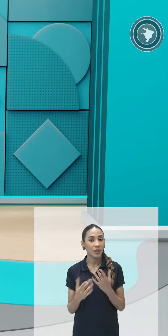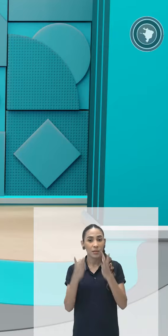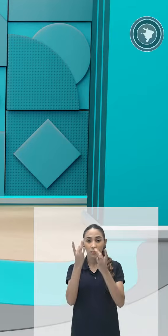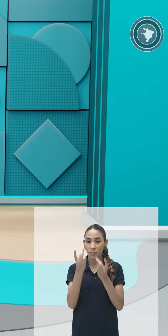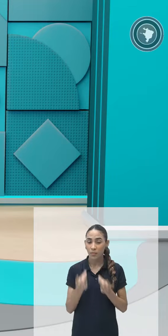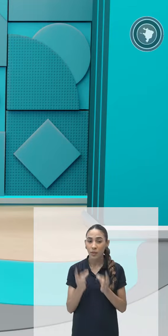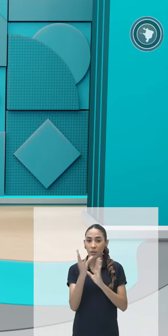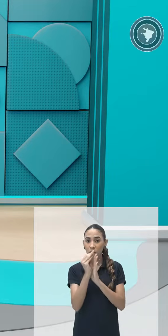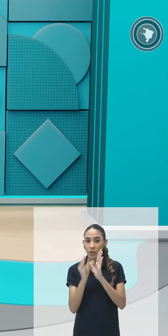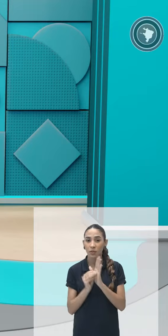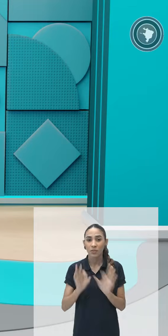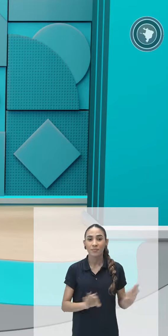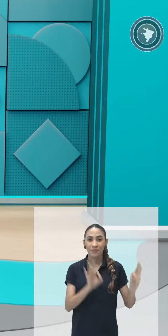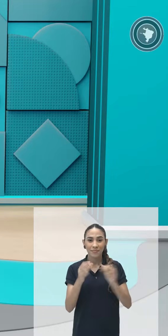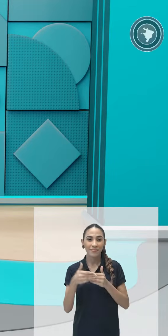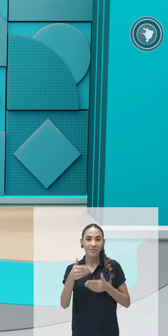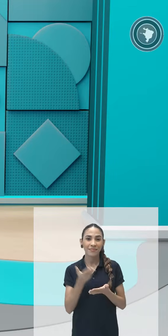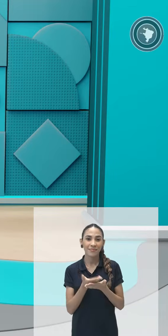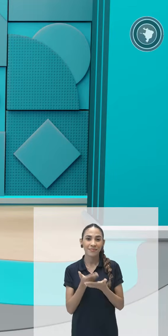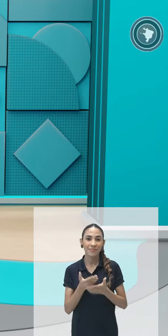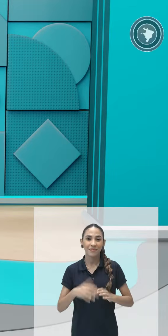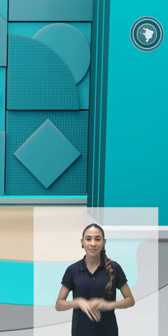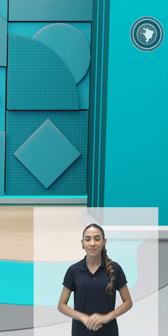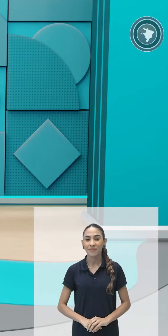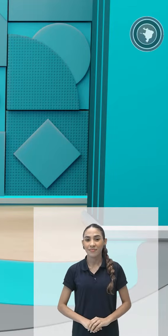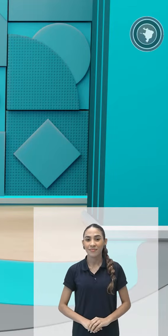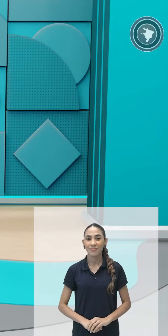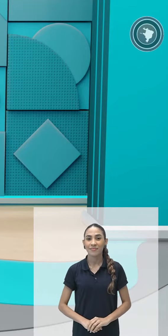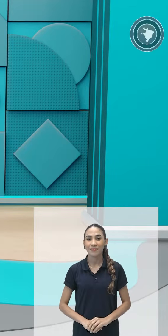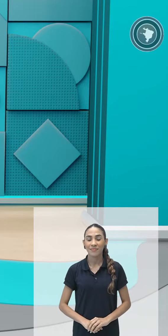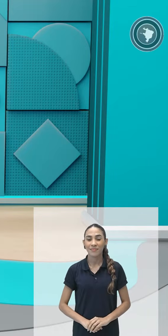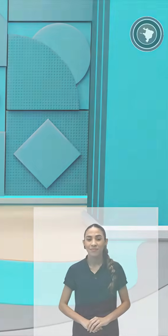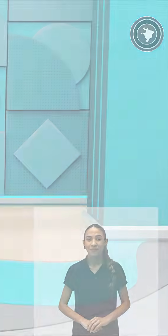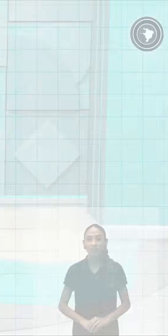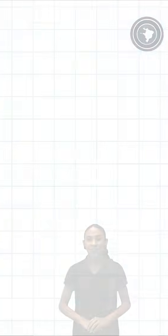nosso conteúdo e vamos à nossa aula.